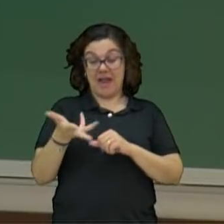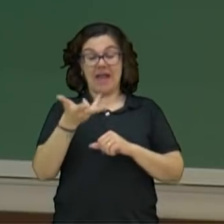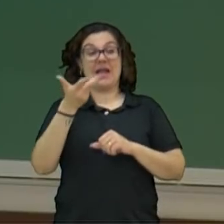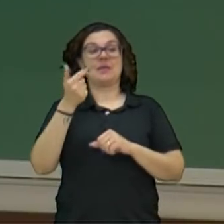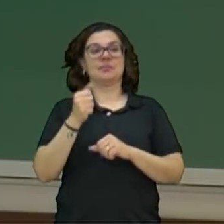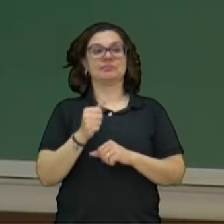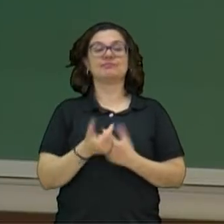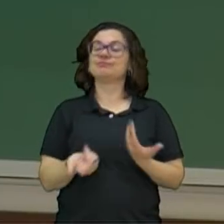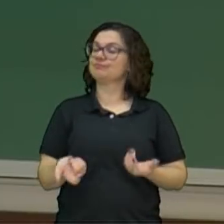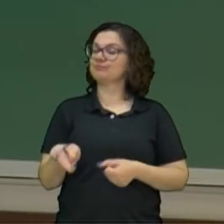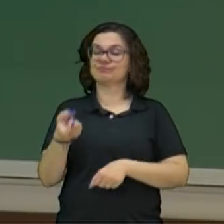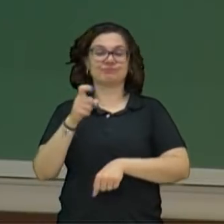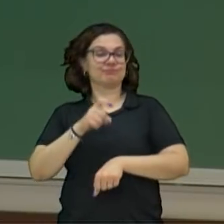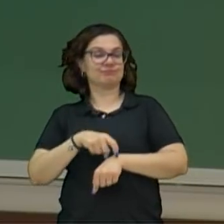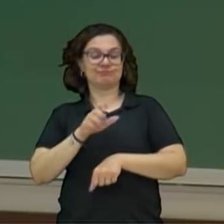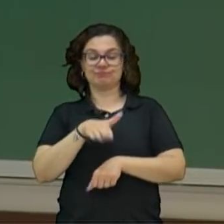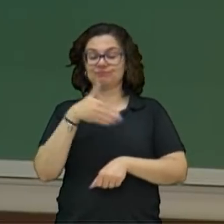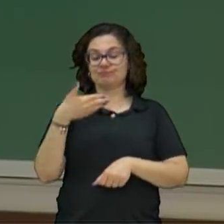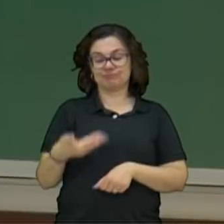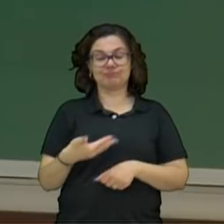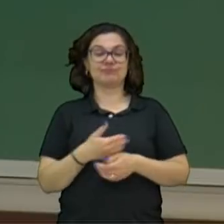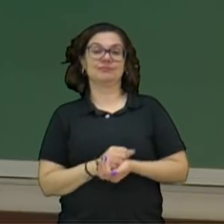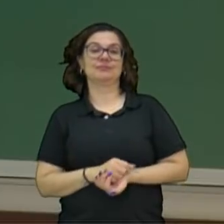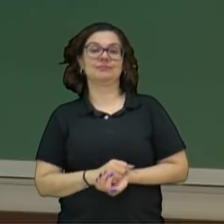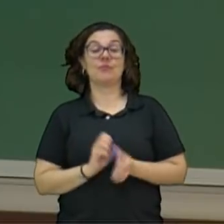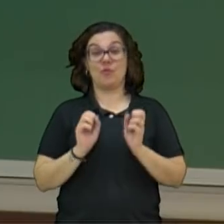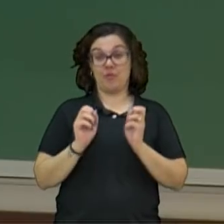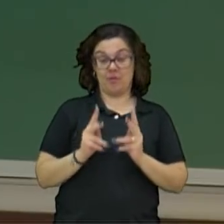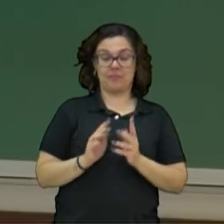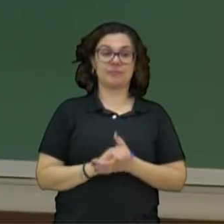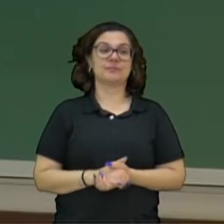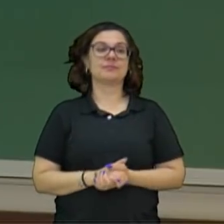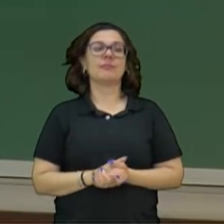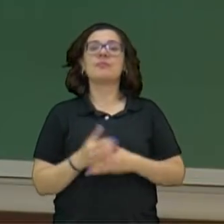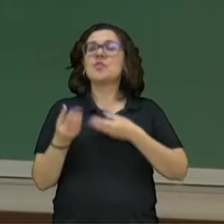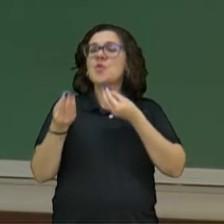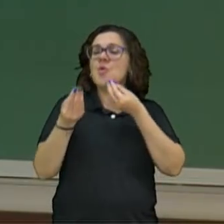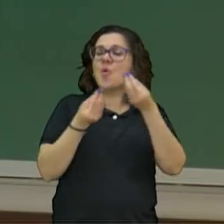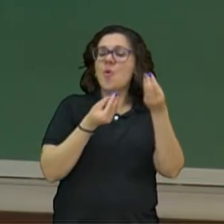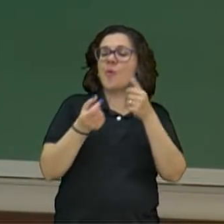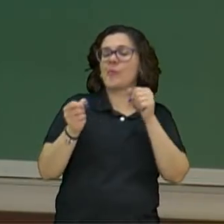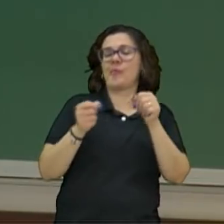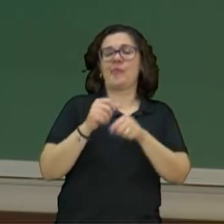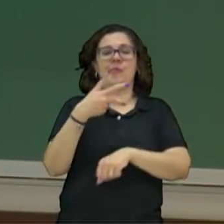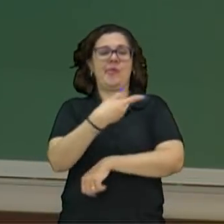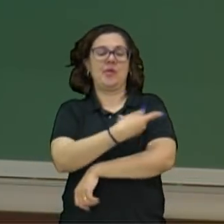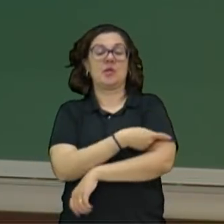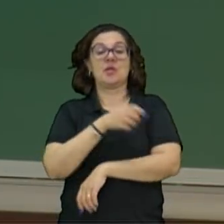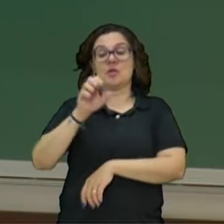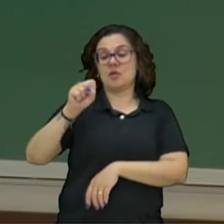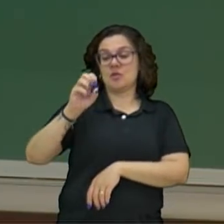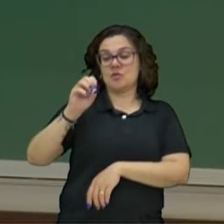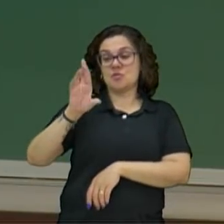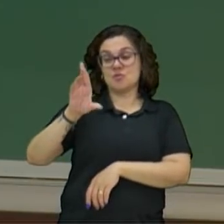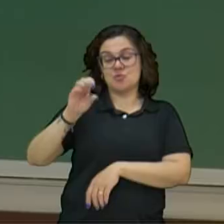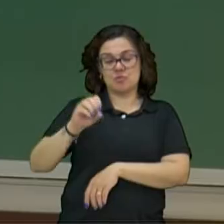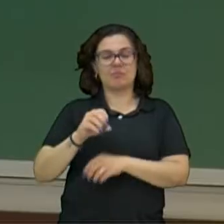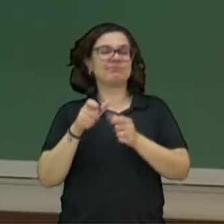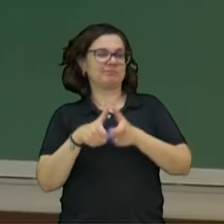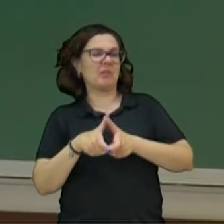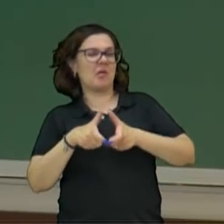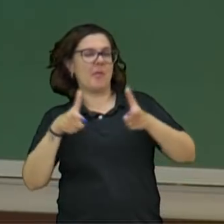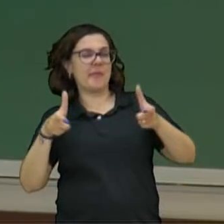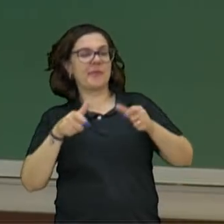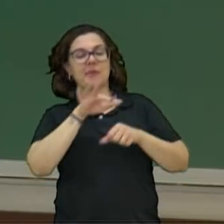tóxico, ia afetar todo o organismo e ele teria morrido, tá? Então, como que é feito o soro? Para muitos tipos de soro,